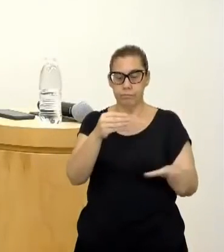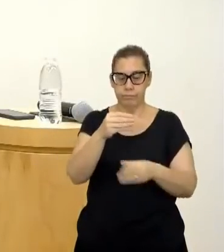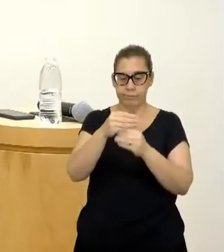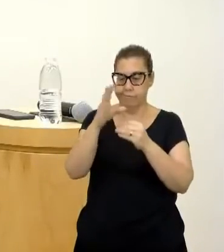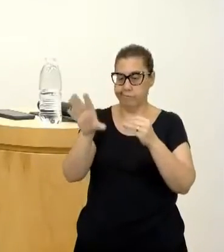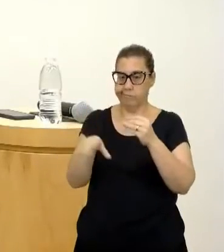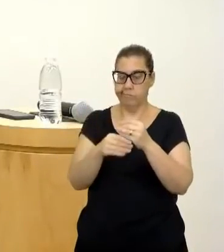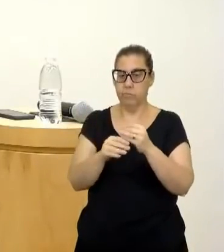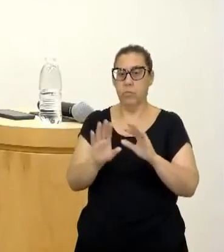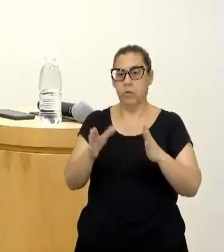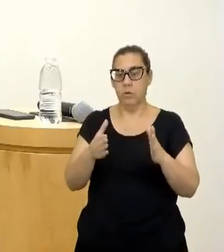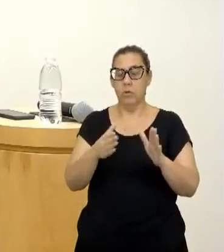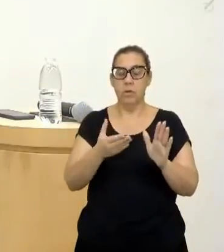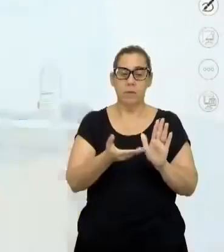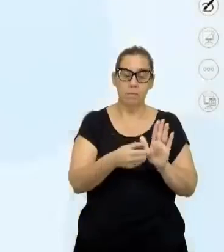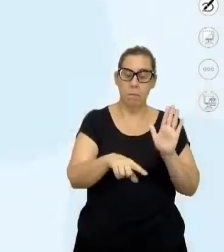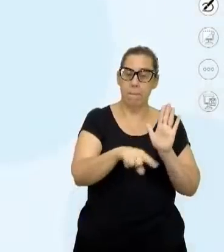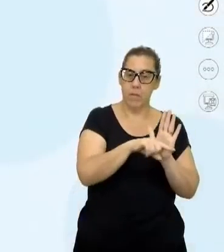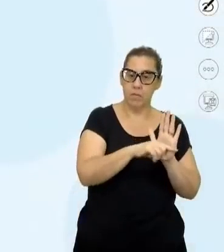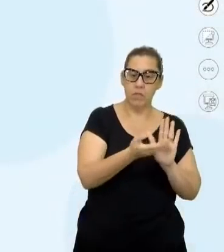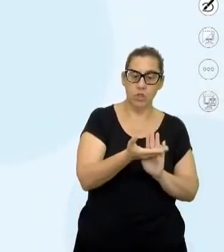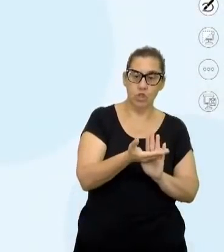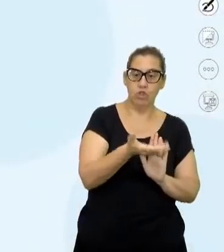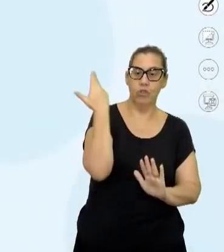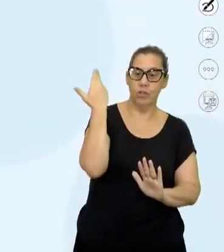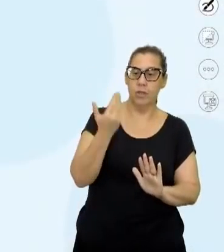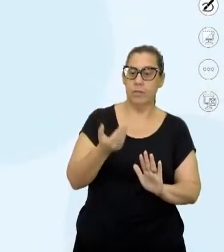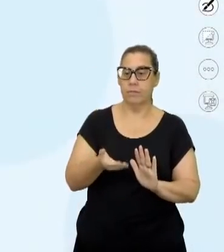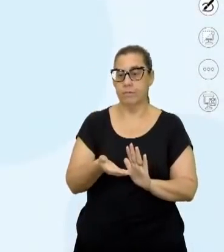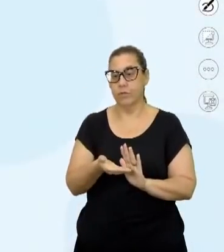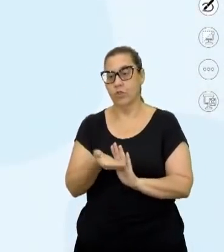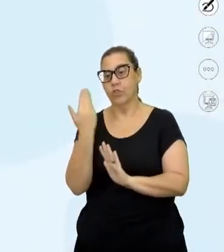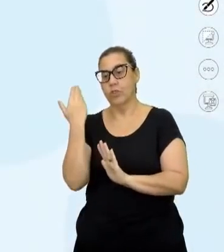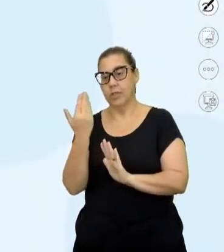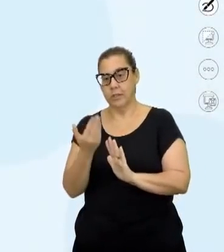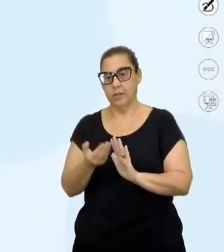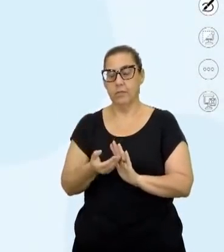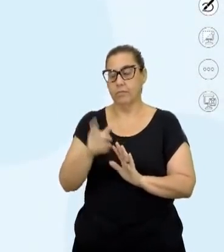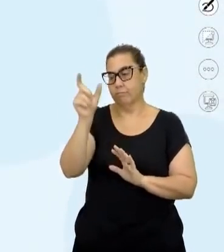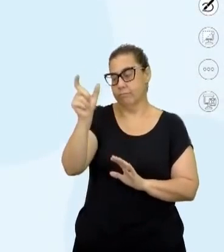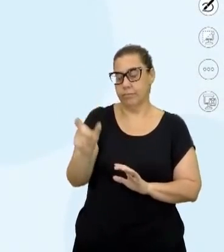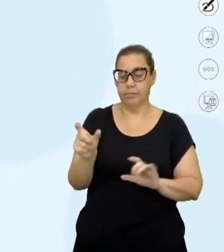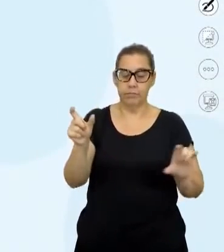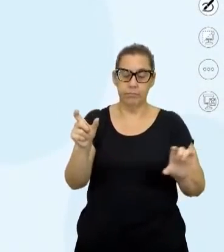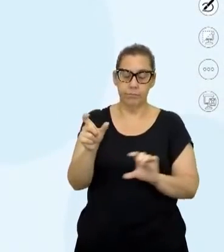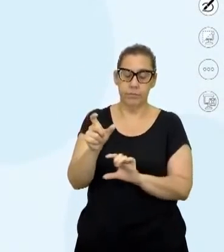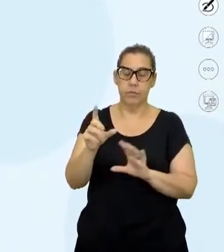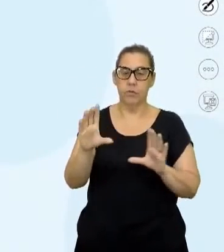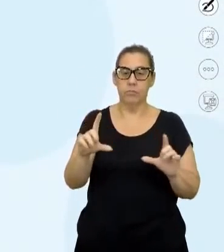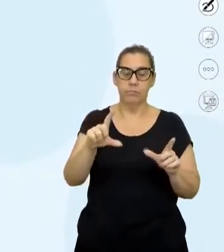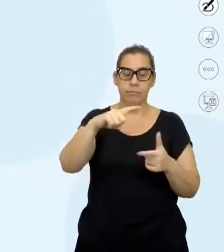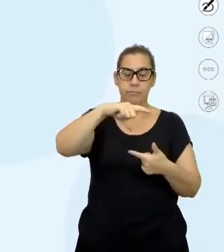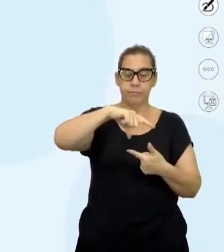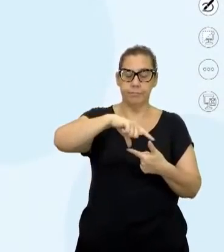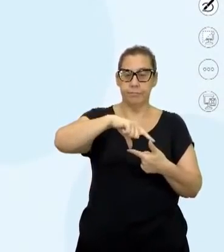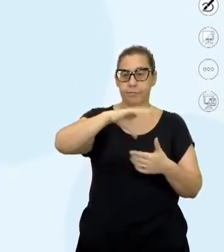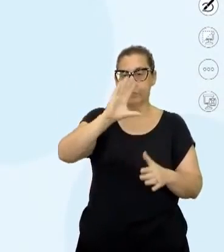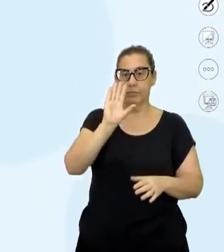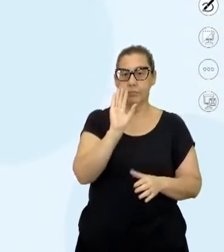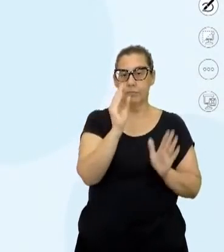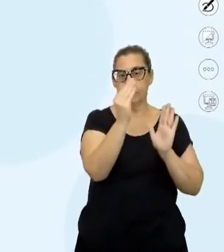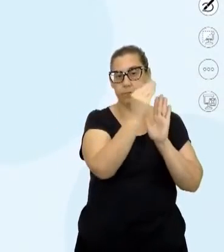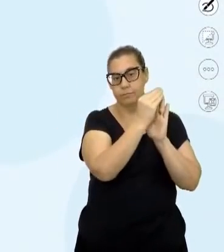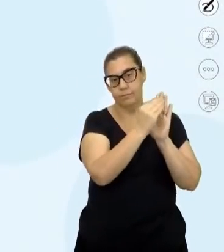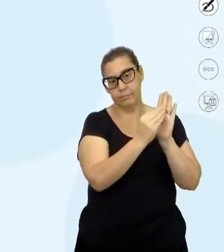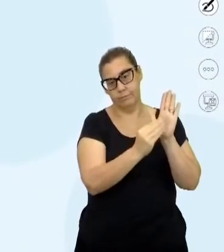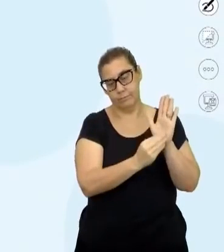tudo. No caso da subtração, você tira de um lado, tira do outro o retângulo e acrescenta aí o quadradinho para completar. Você sempre